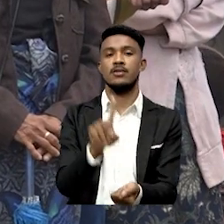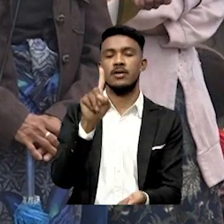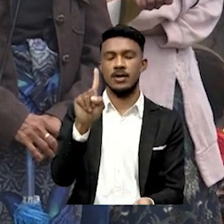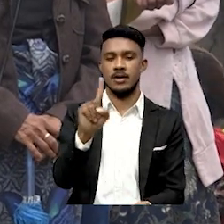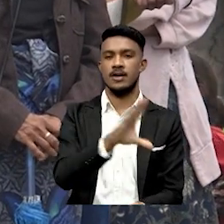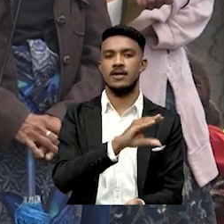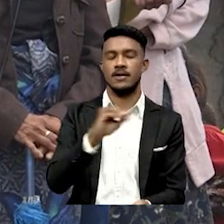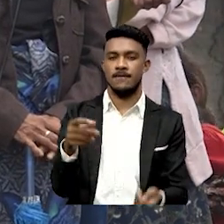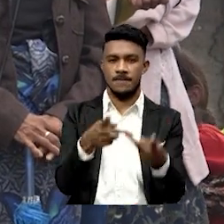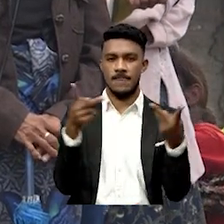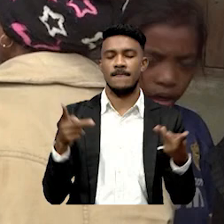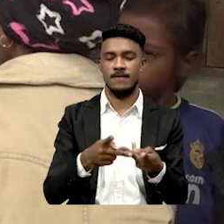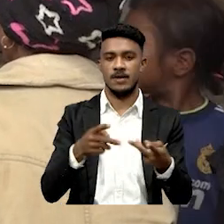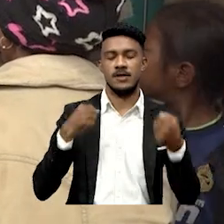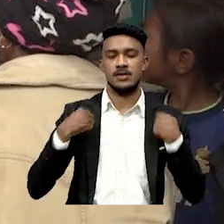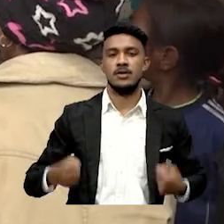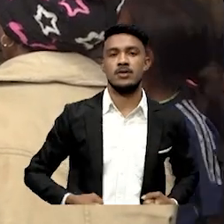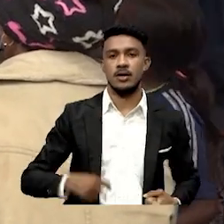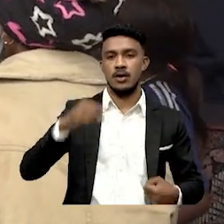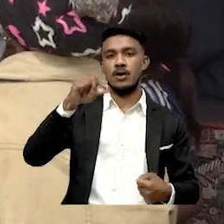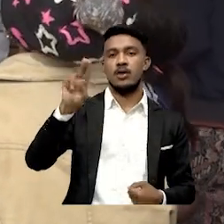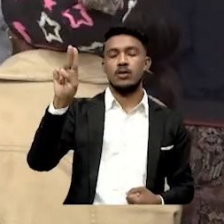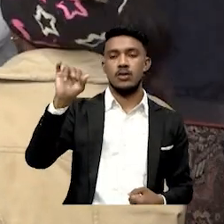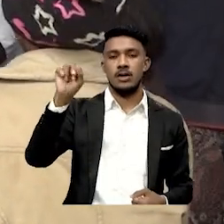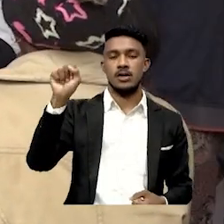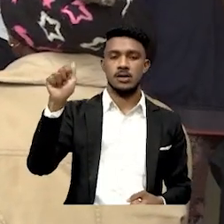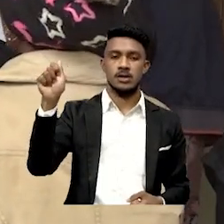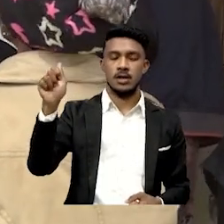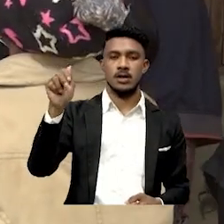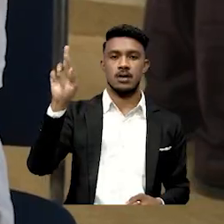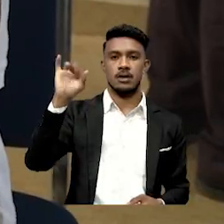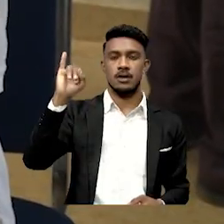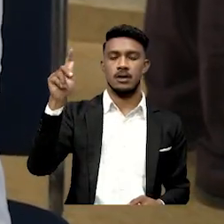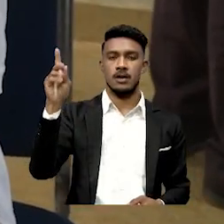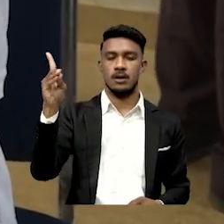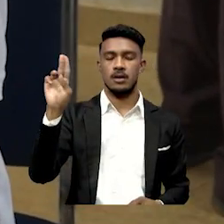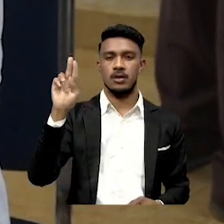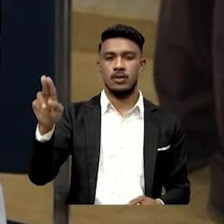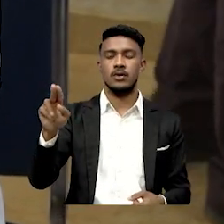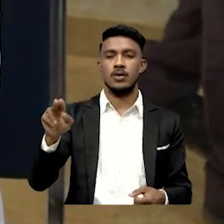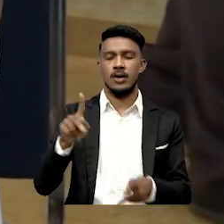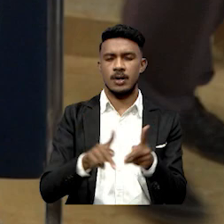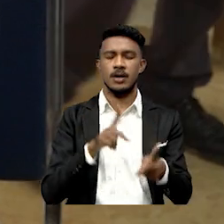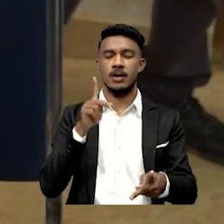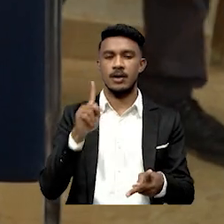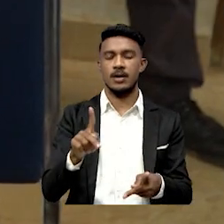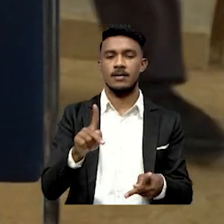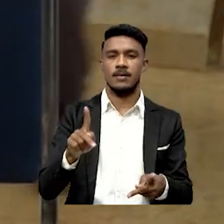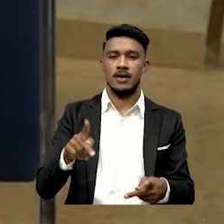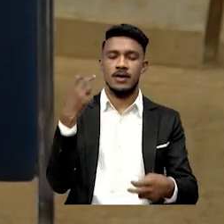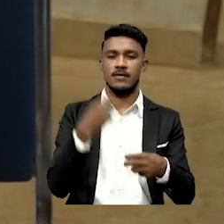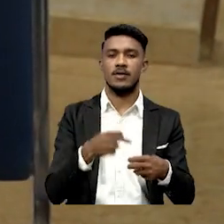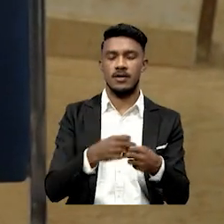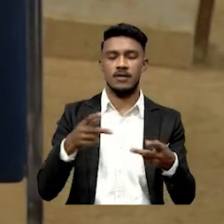Enquanto ia centro saúde Gisarudo, médico Nainhat, no menos parteira sai dificuldade ba centro saúde atu